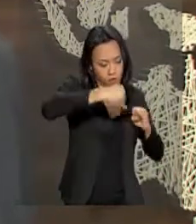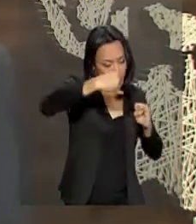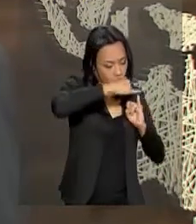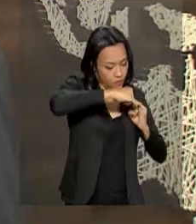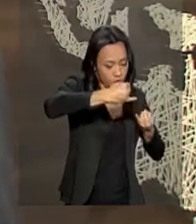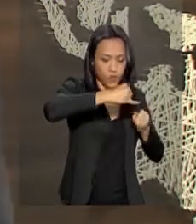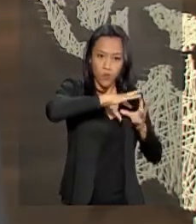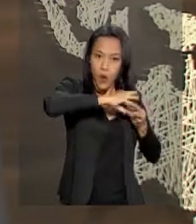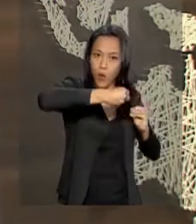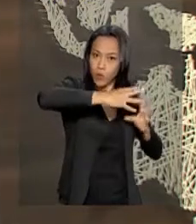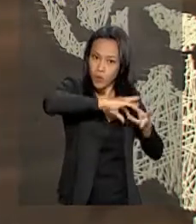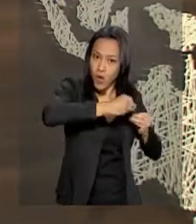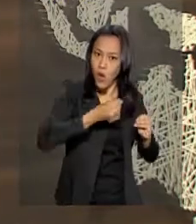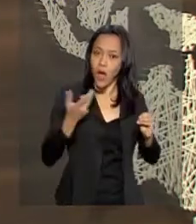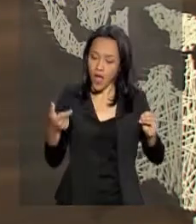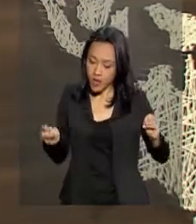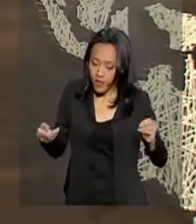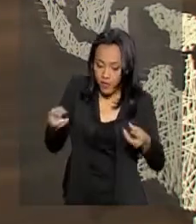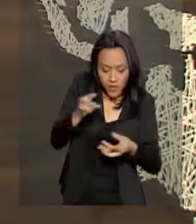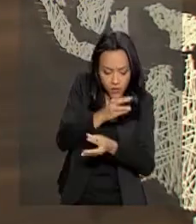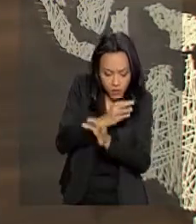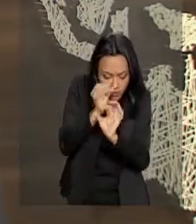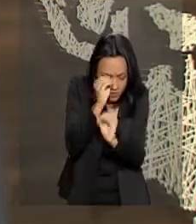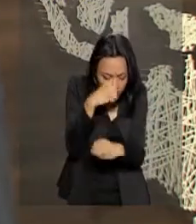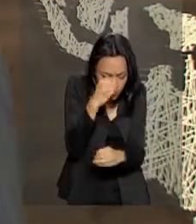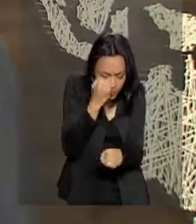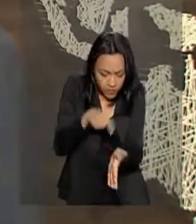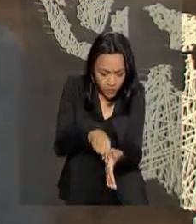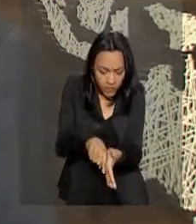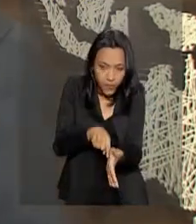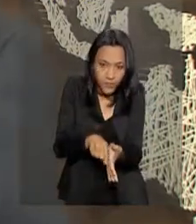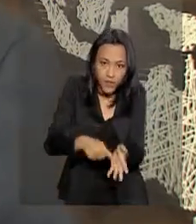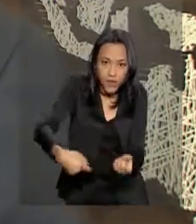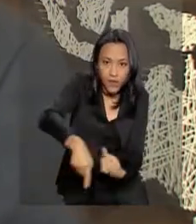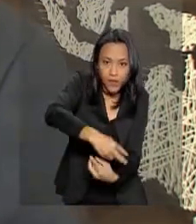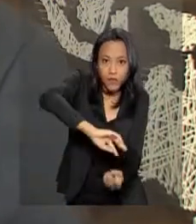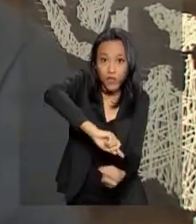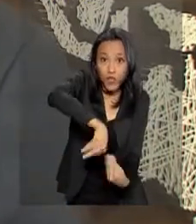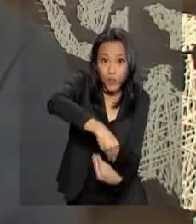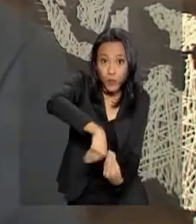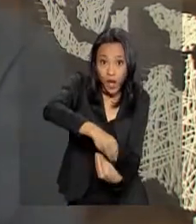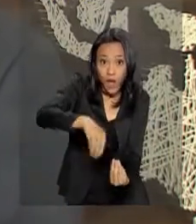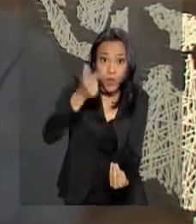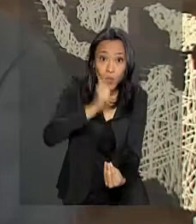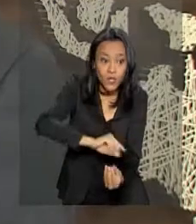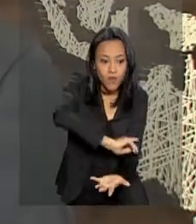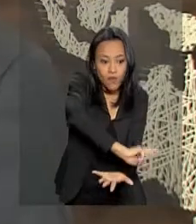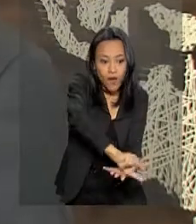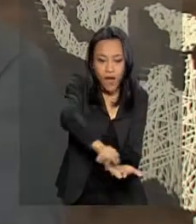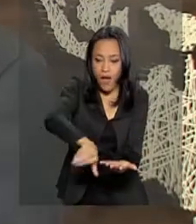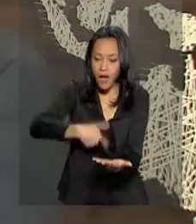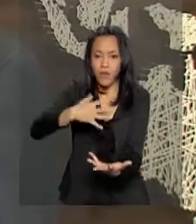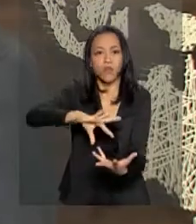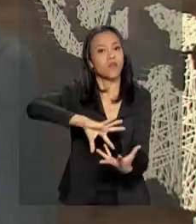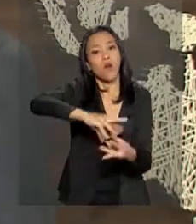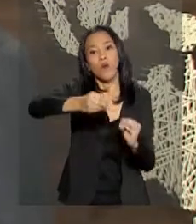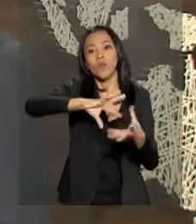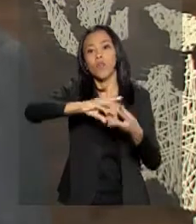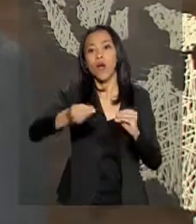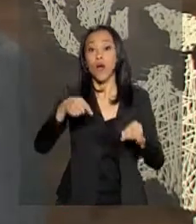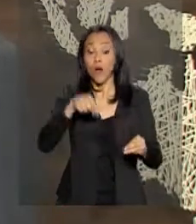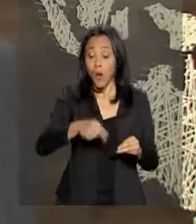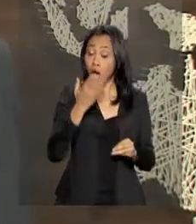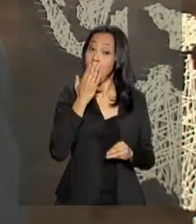vão, por meio do cruzamento genético, eles conseguiram variedades de algodão que possuem uma cor